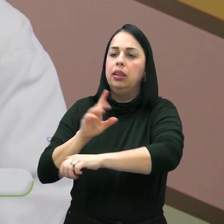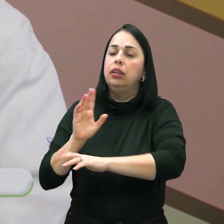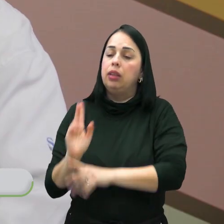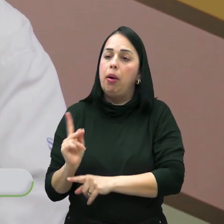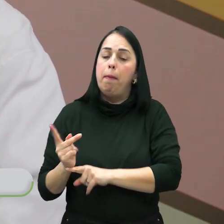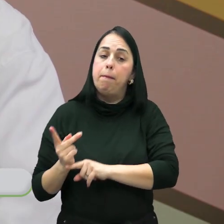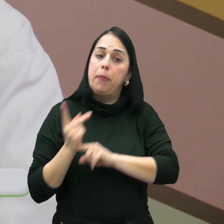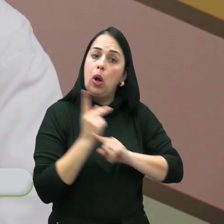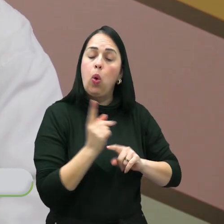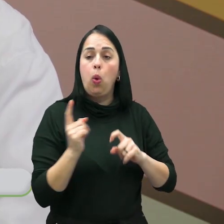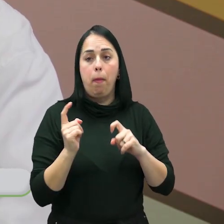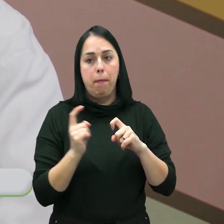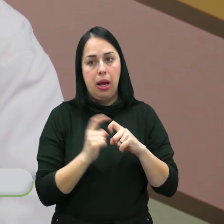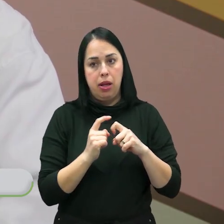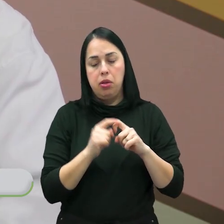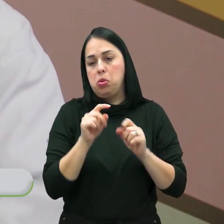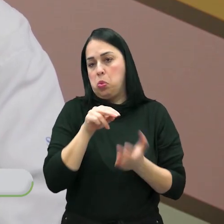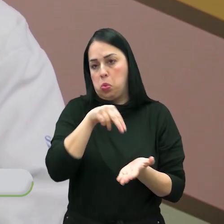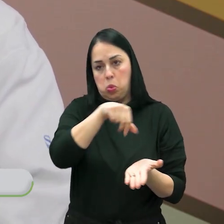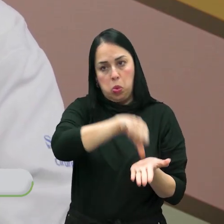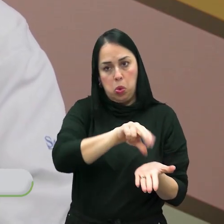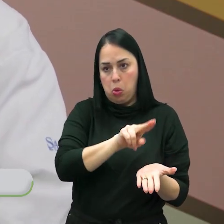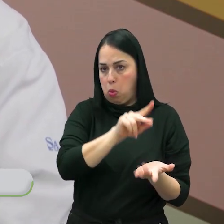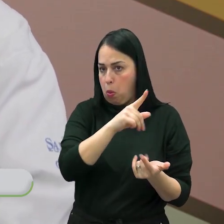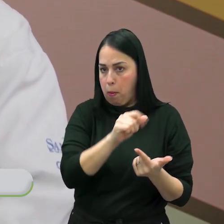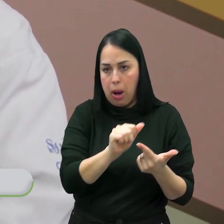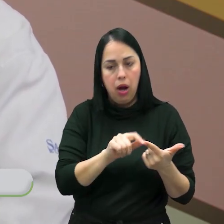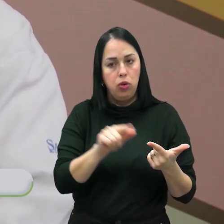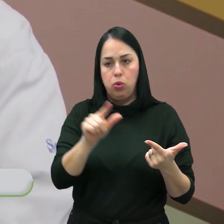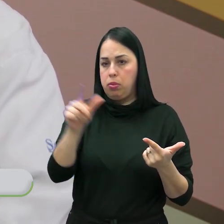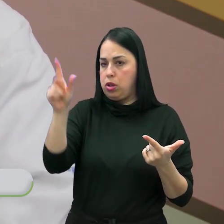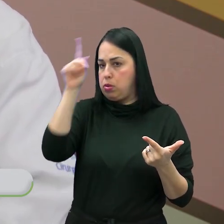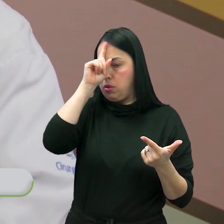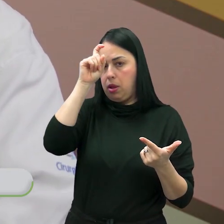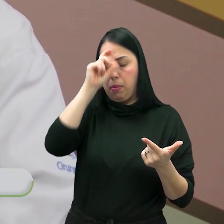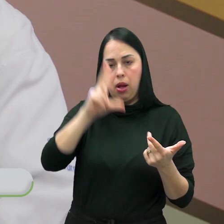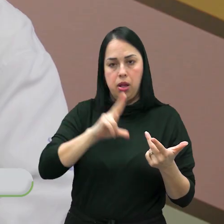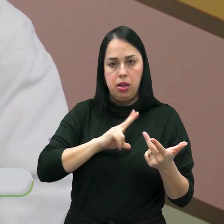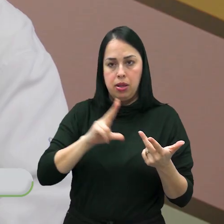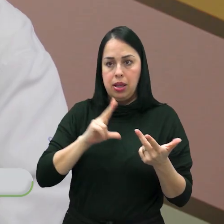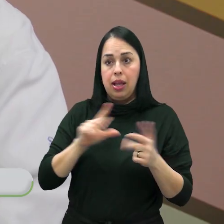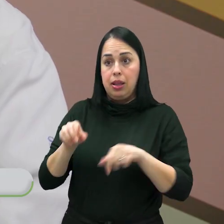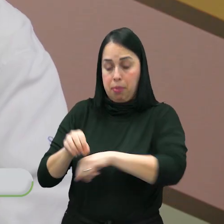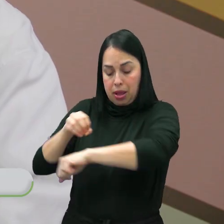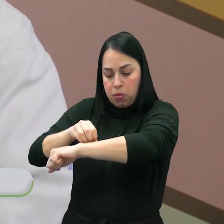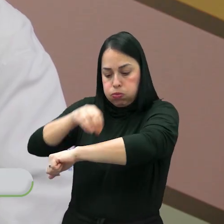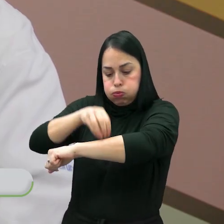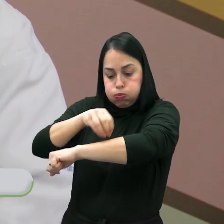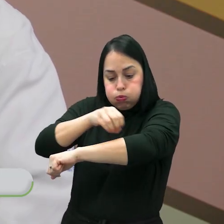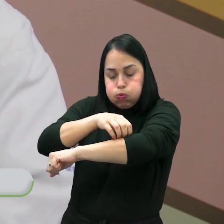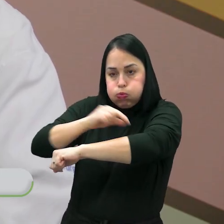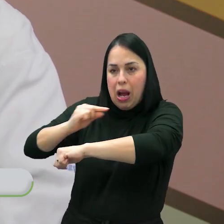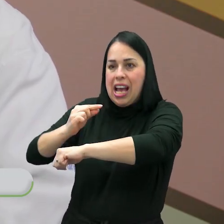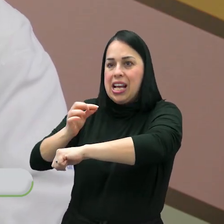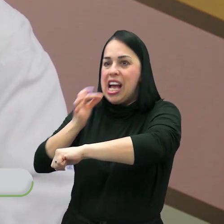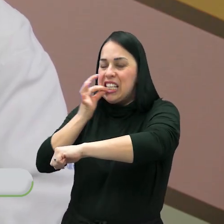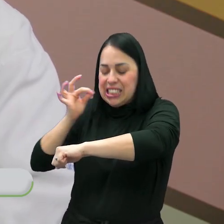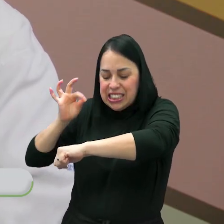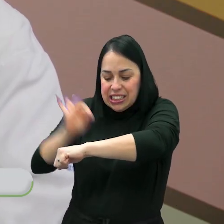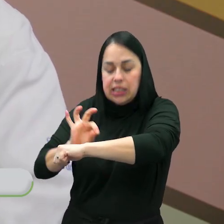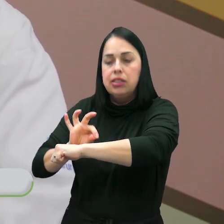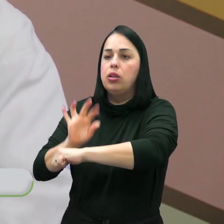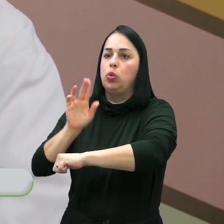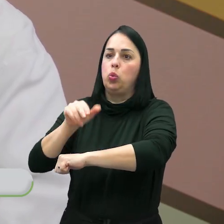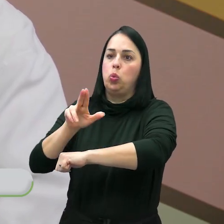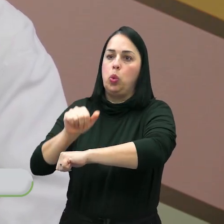deve procurar um serviço médico, pode ser a UPA, o seu convênio, o hospital, e não deve rompê-las mesmo. No